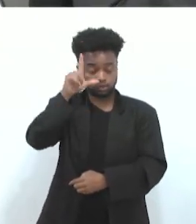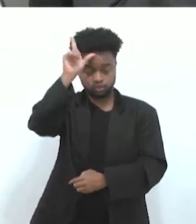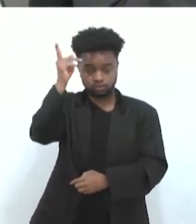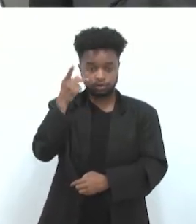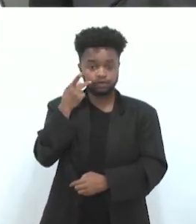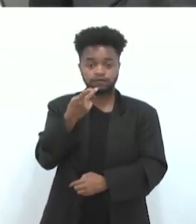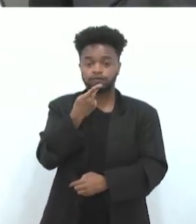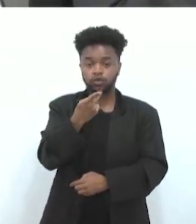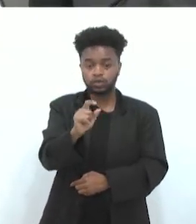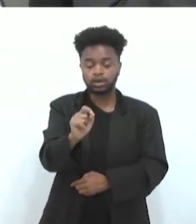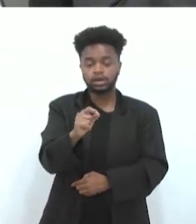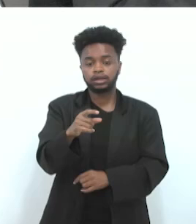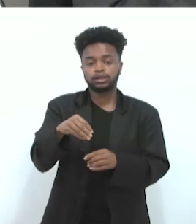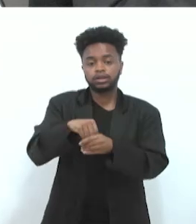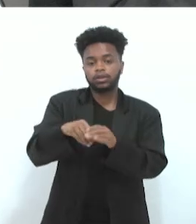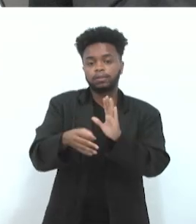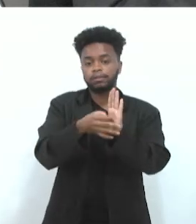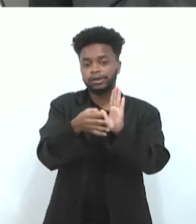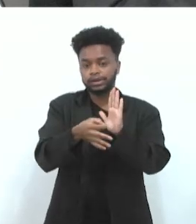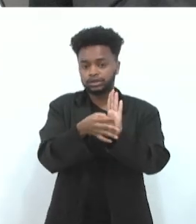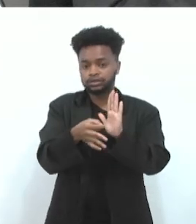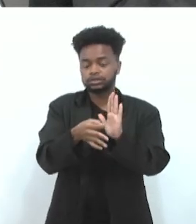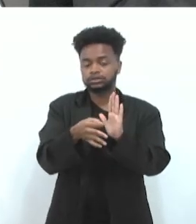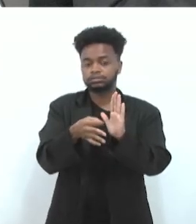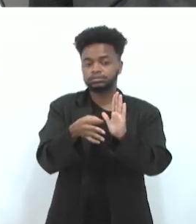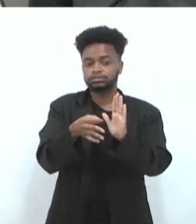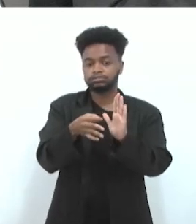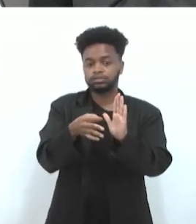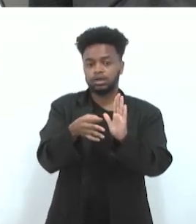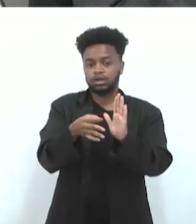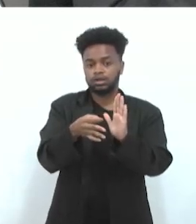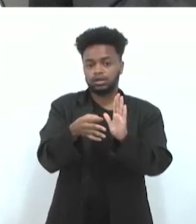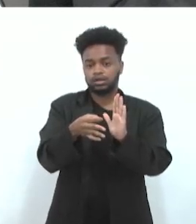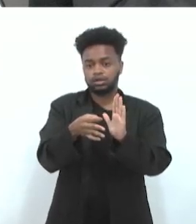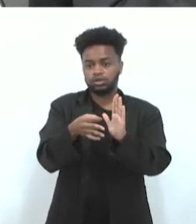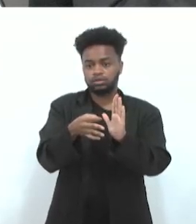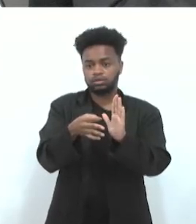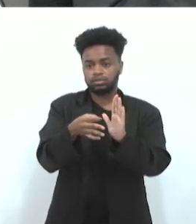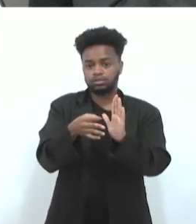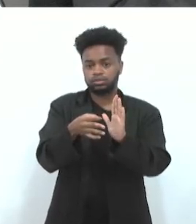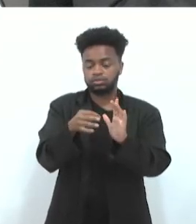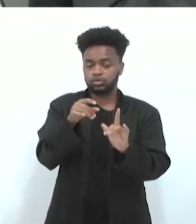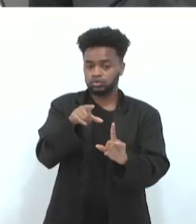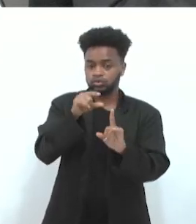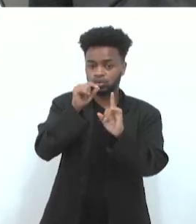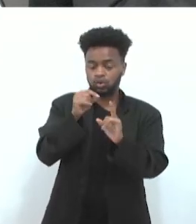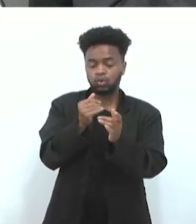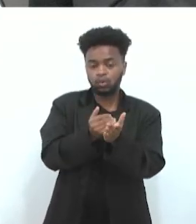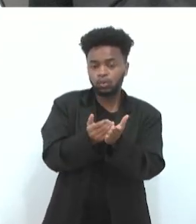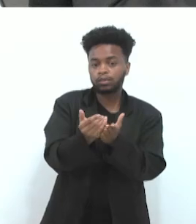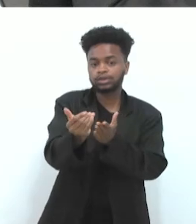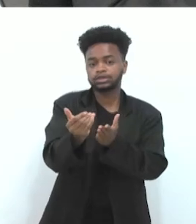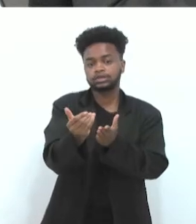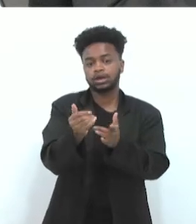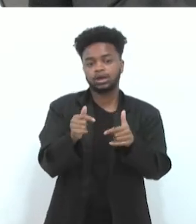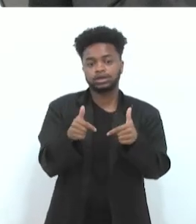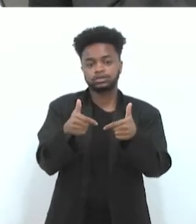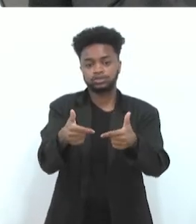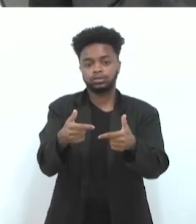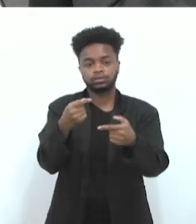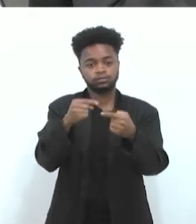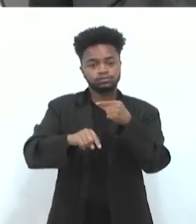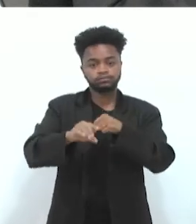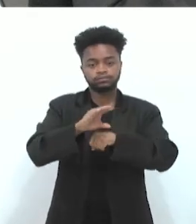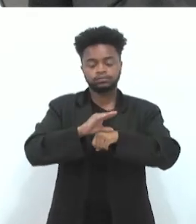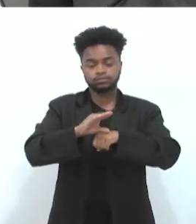parecer, ele indicaria o ingresso de uma ação de inconstitucionalidade. Então, eu